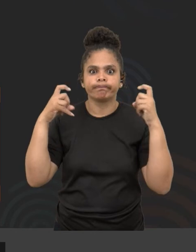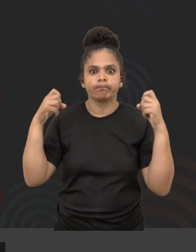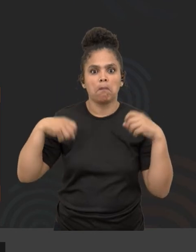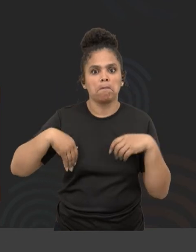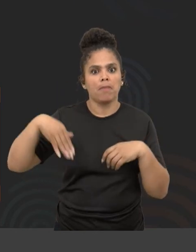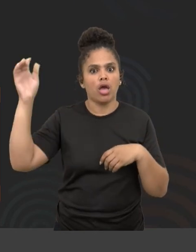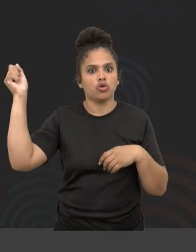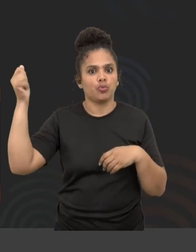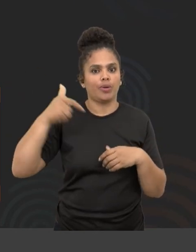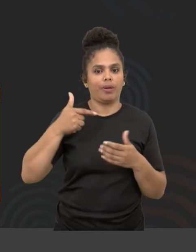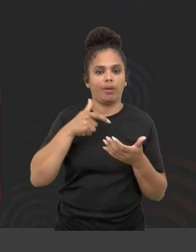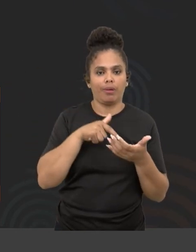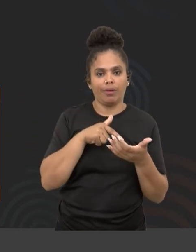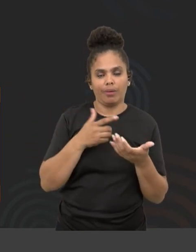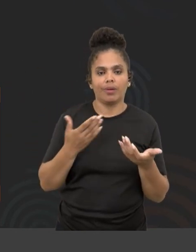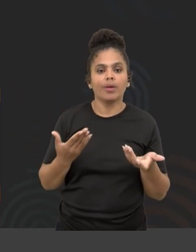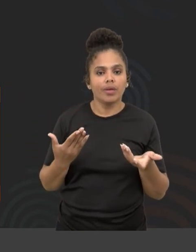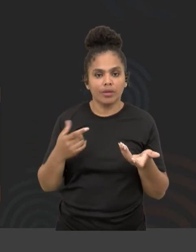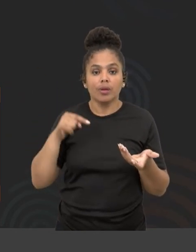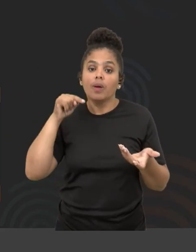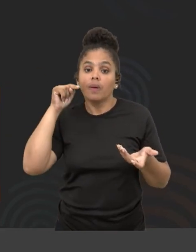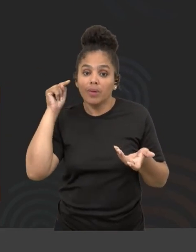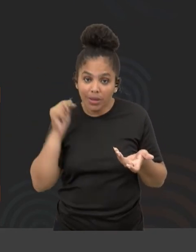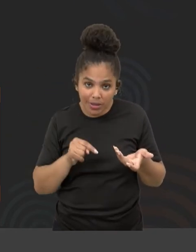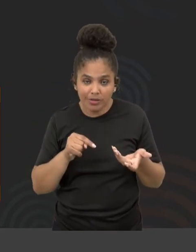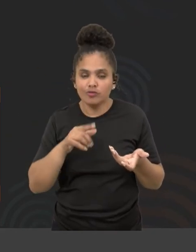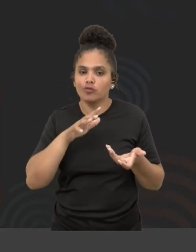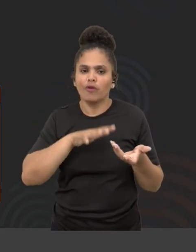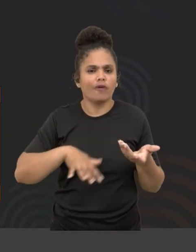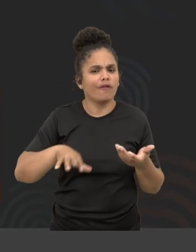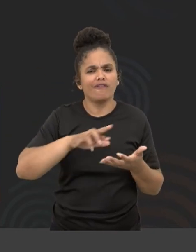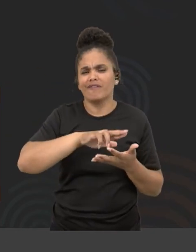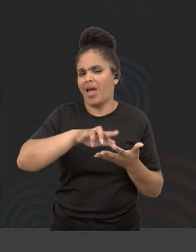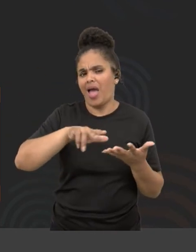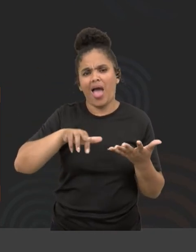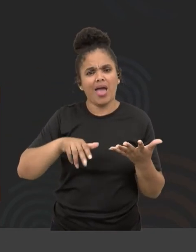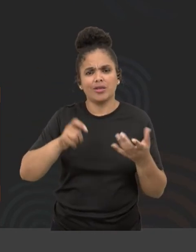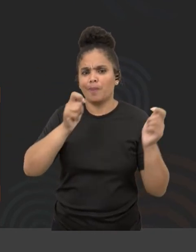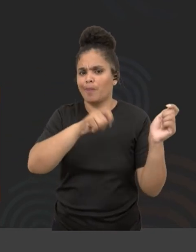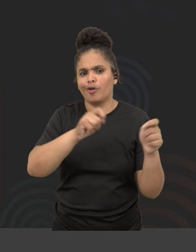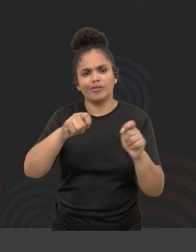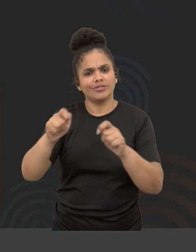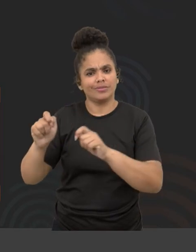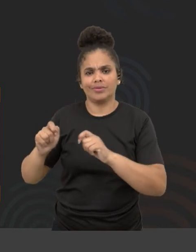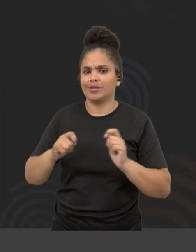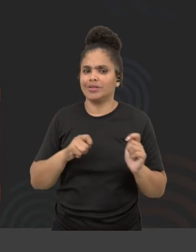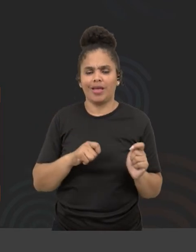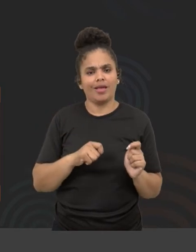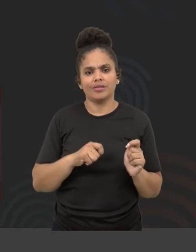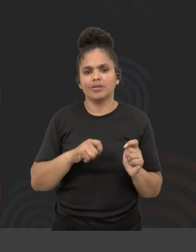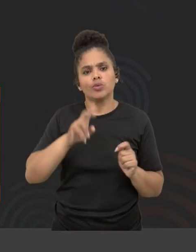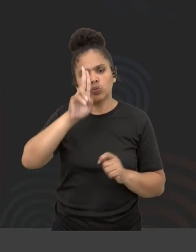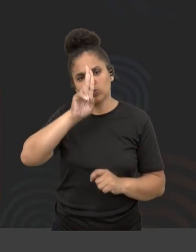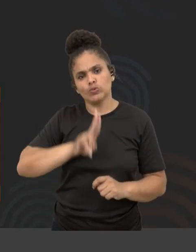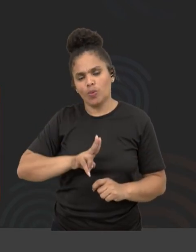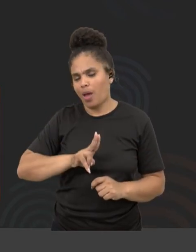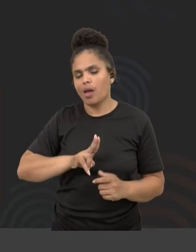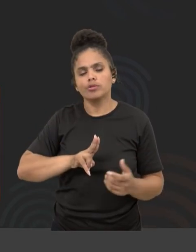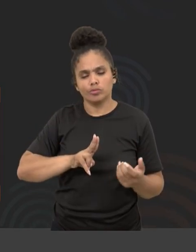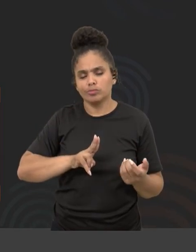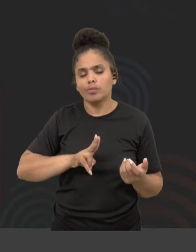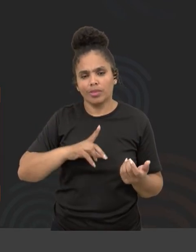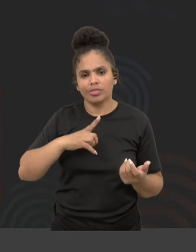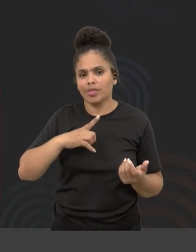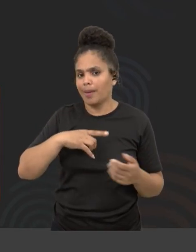ela, esses várias situações, né, o usuário ele acaba tendo